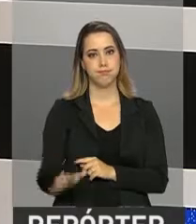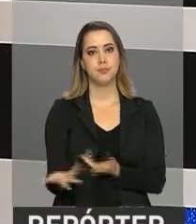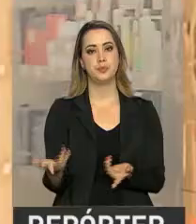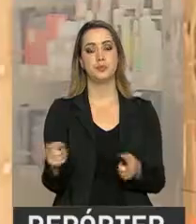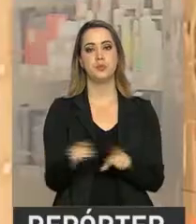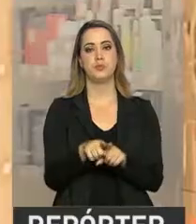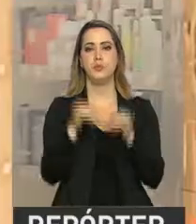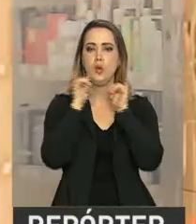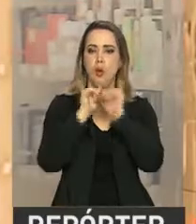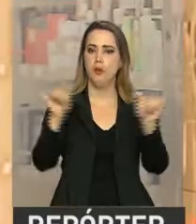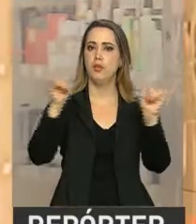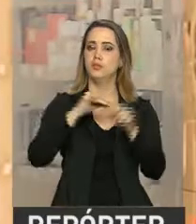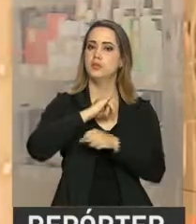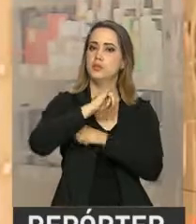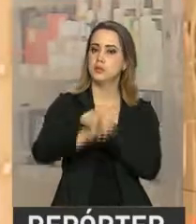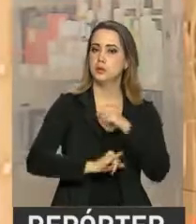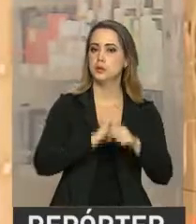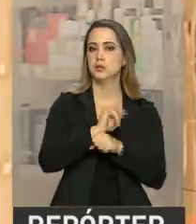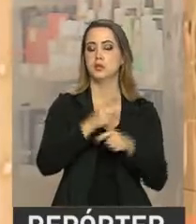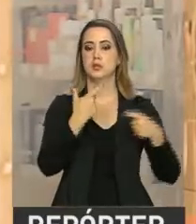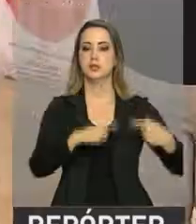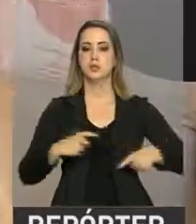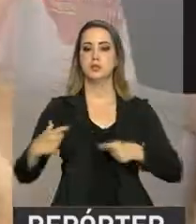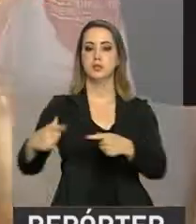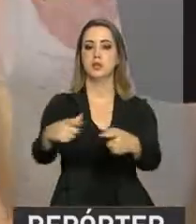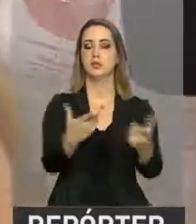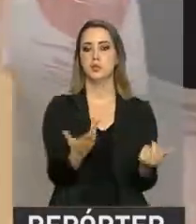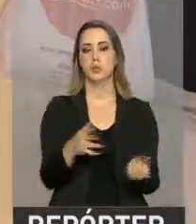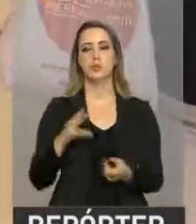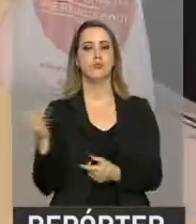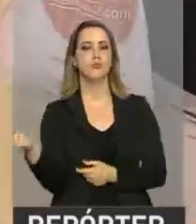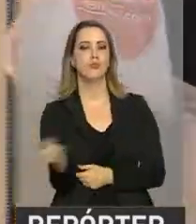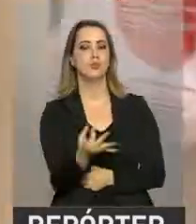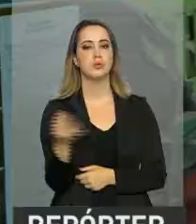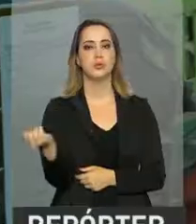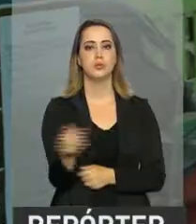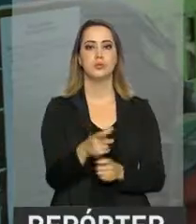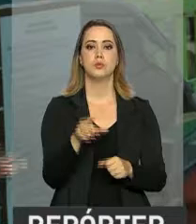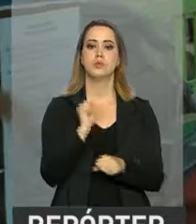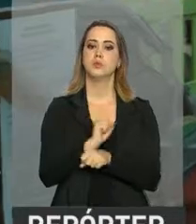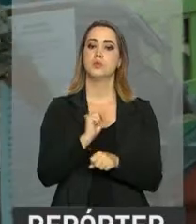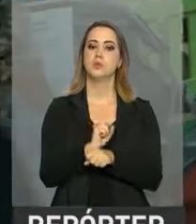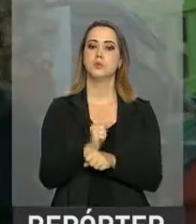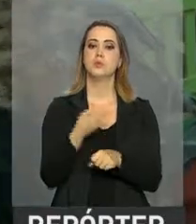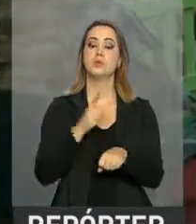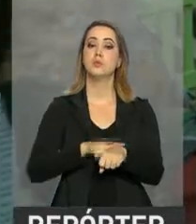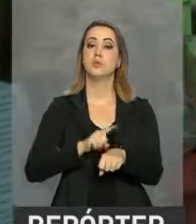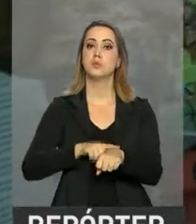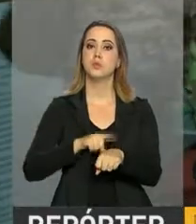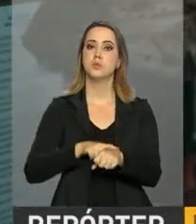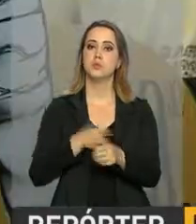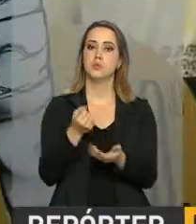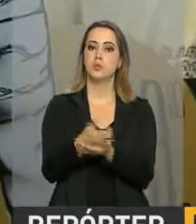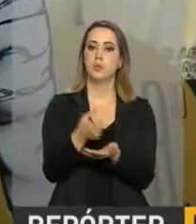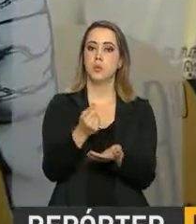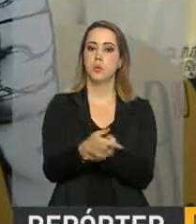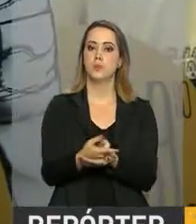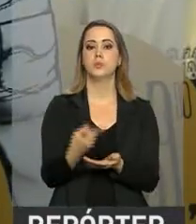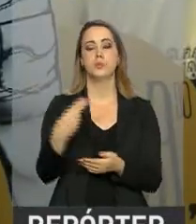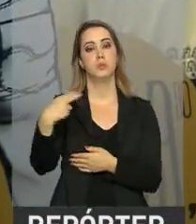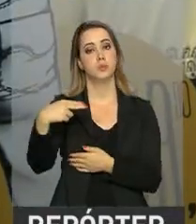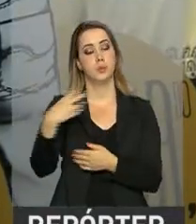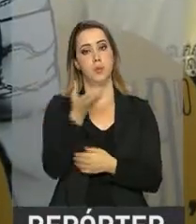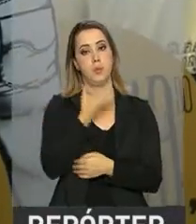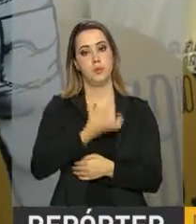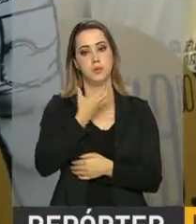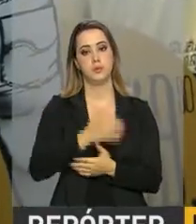e nas lojas muita gente espera esta data para fazer as compras vamos tentar fazer as compras de natal nos outros